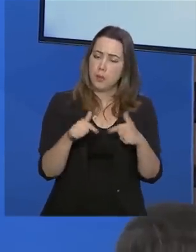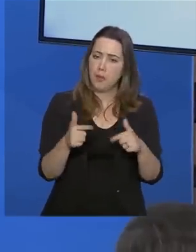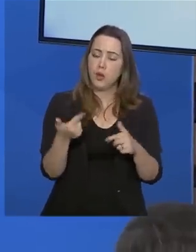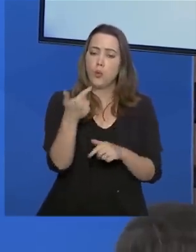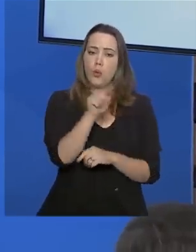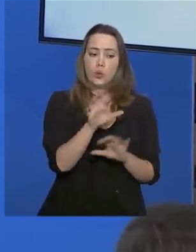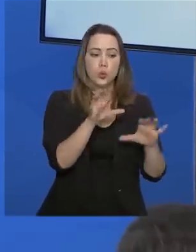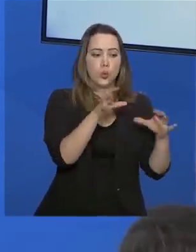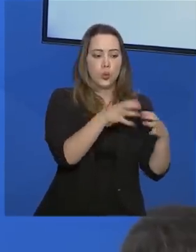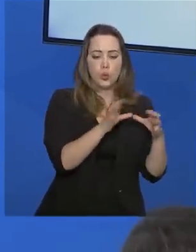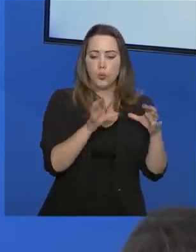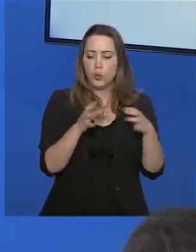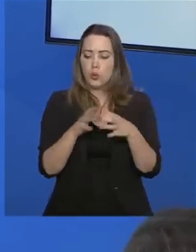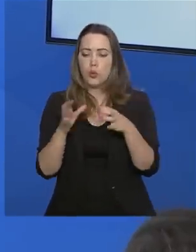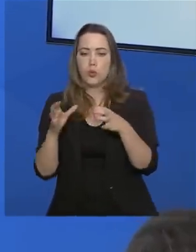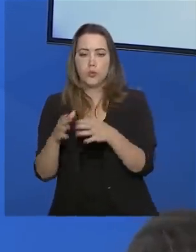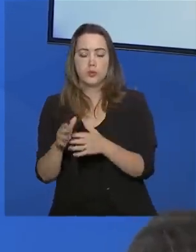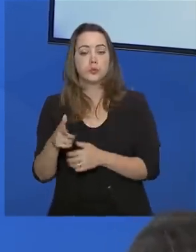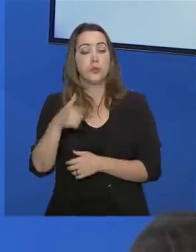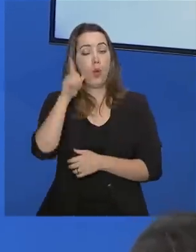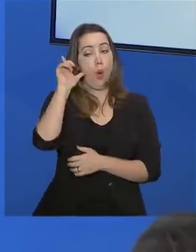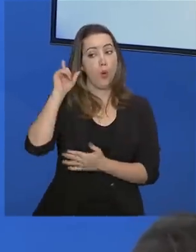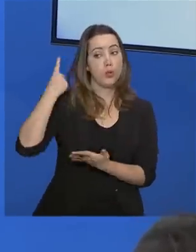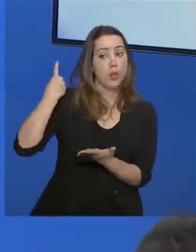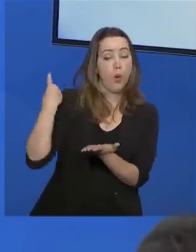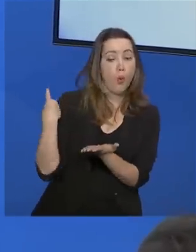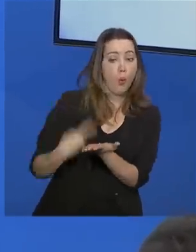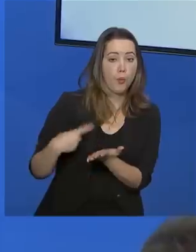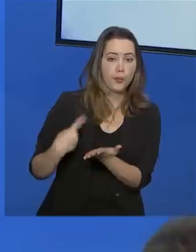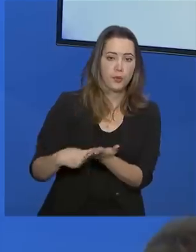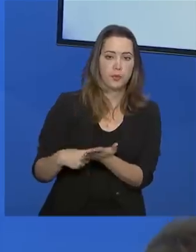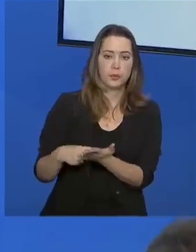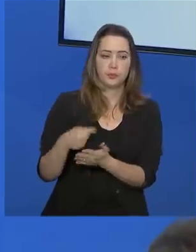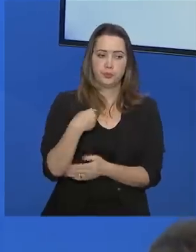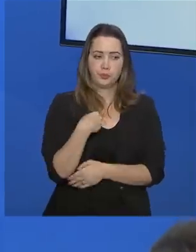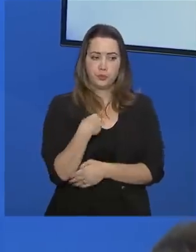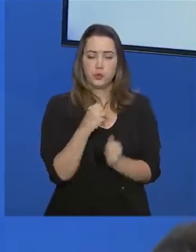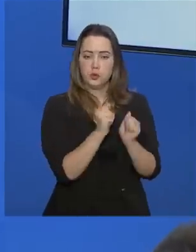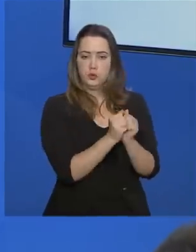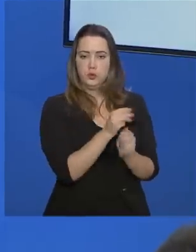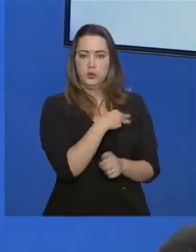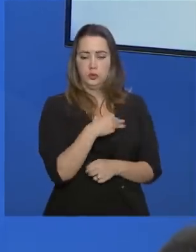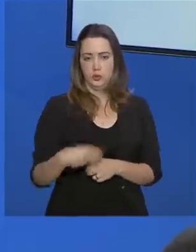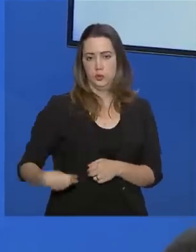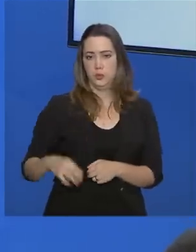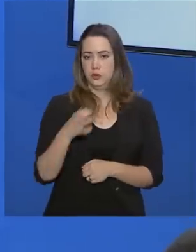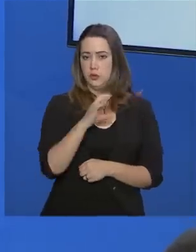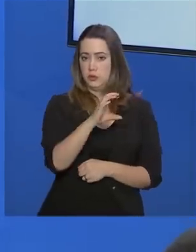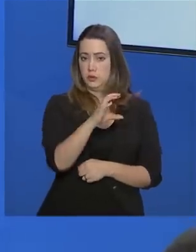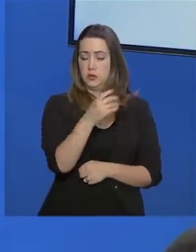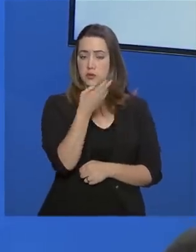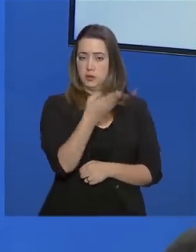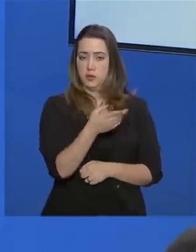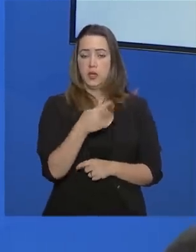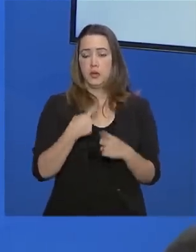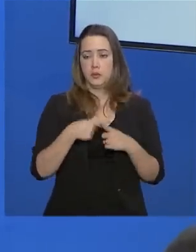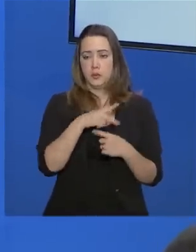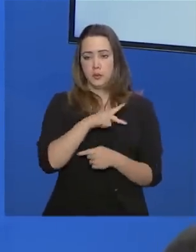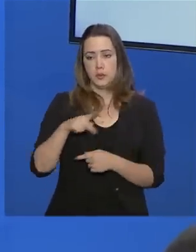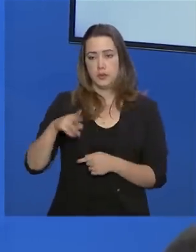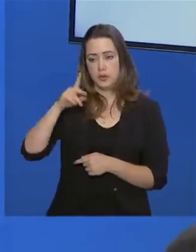nós vamos ajudar ontem foi combinado entre eu eo ministro mart pontos sob determinação do presidente